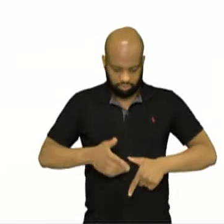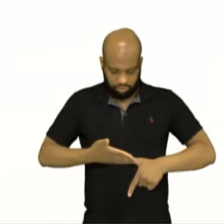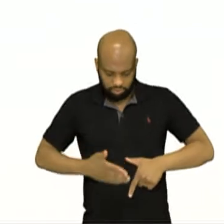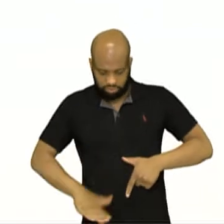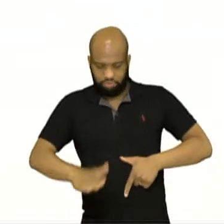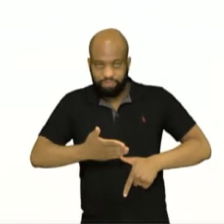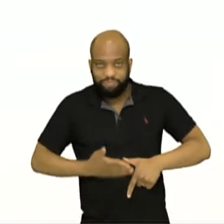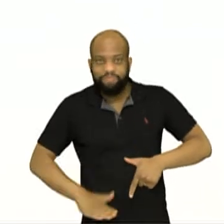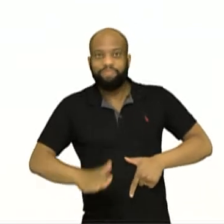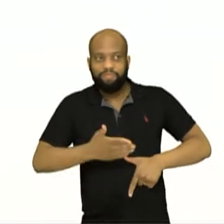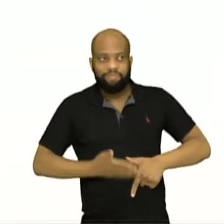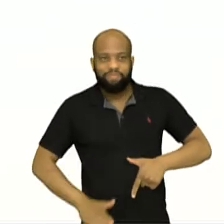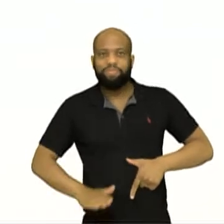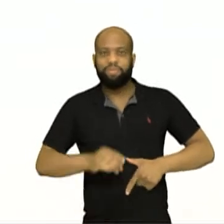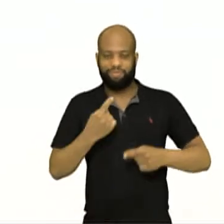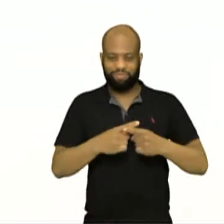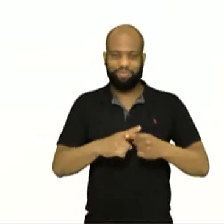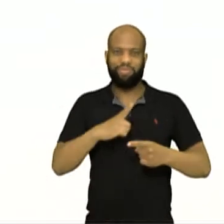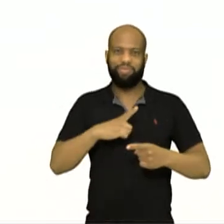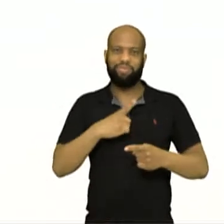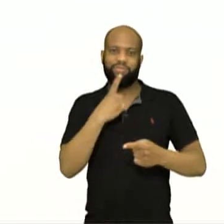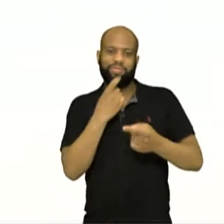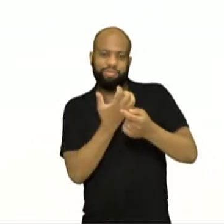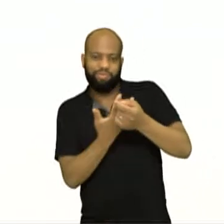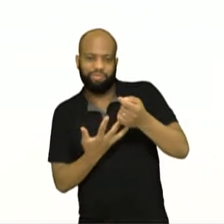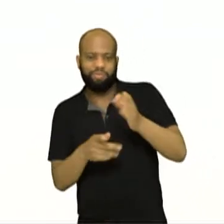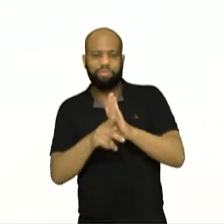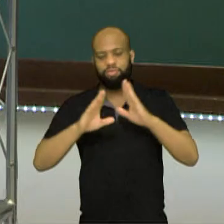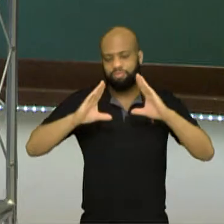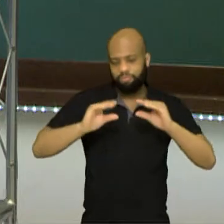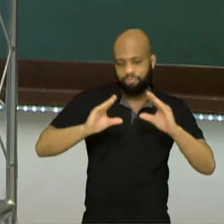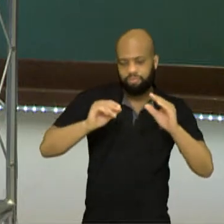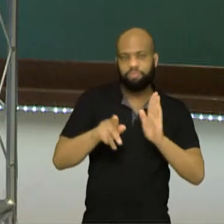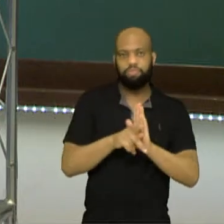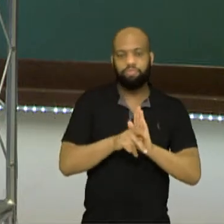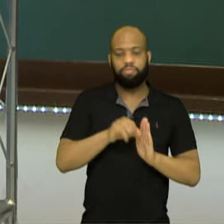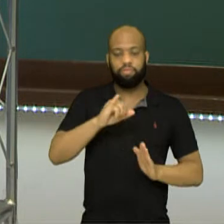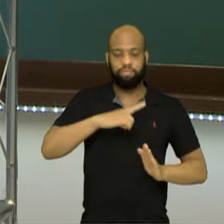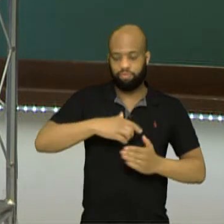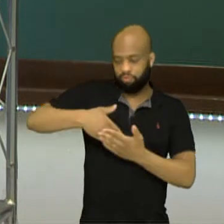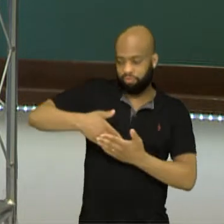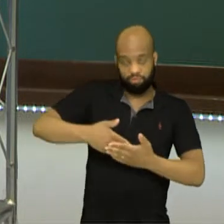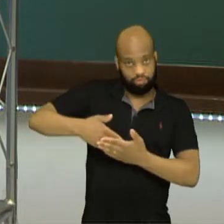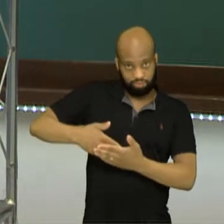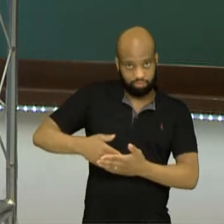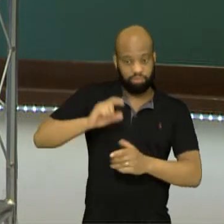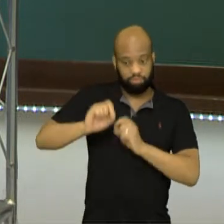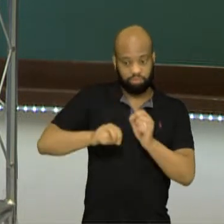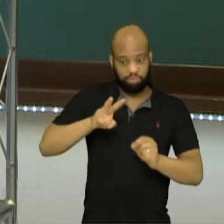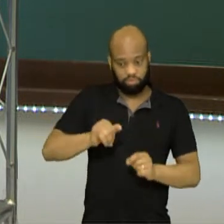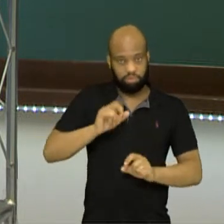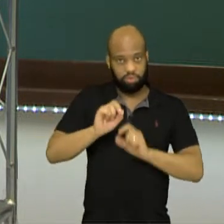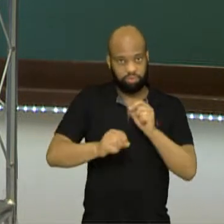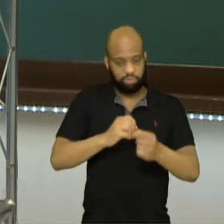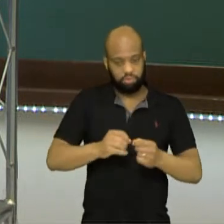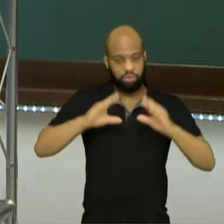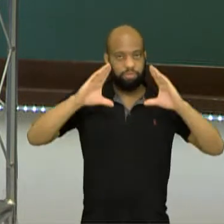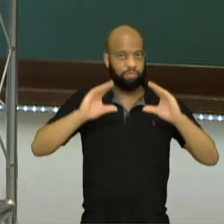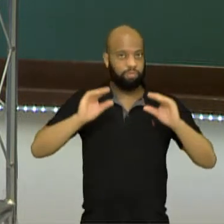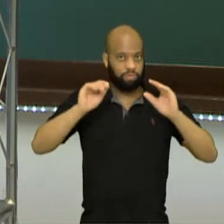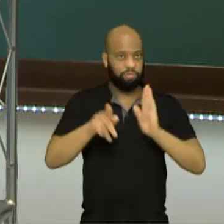que vai se formando, revestindo o útero, né, caso haja uma gravidez, ele seria a base para segurar